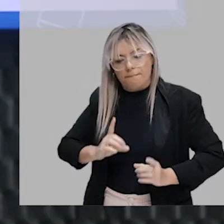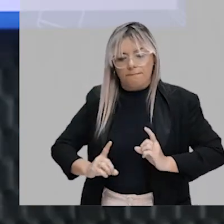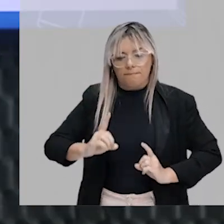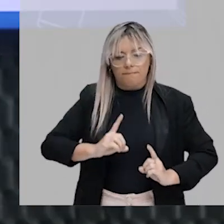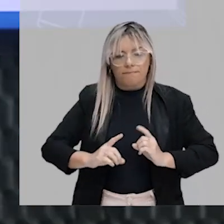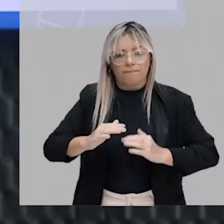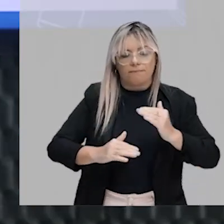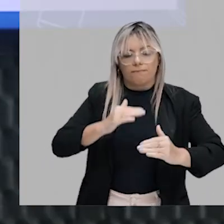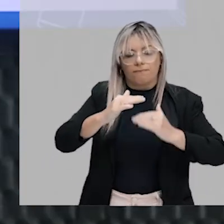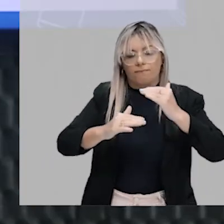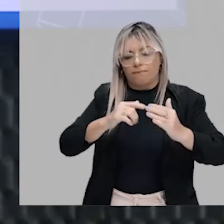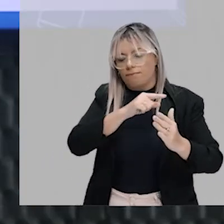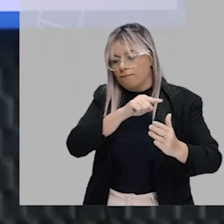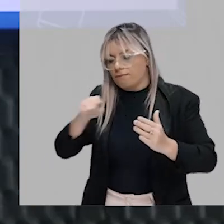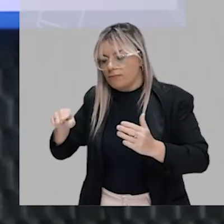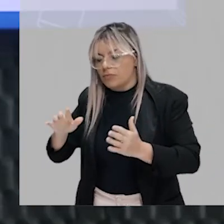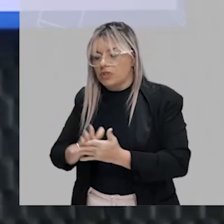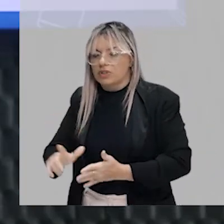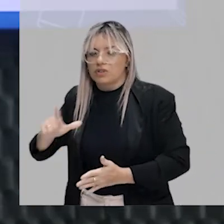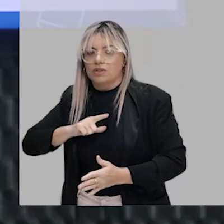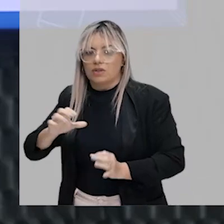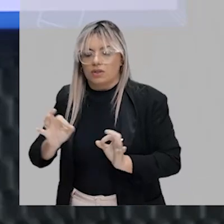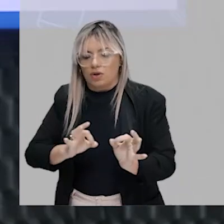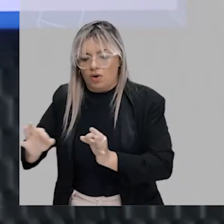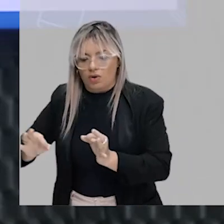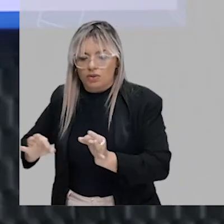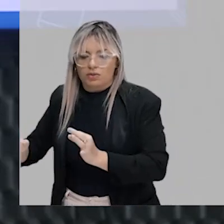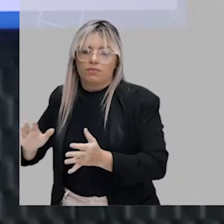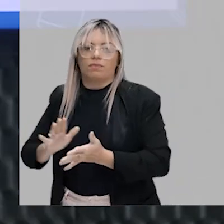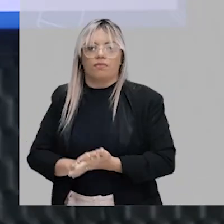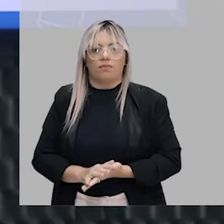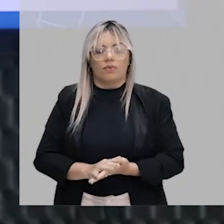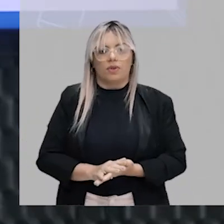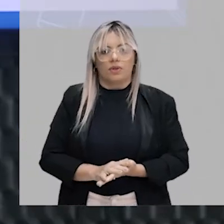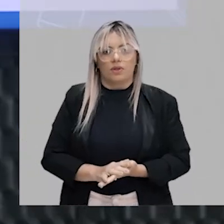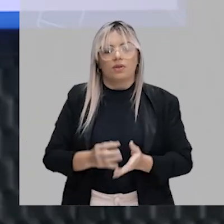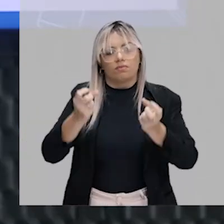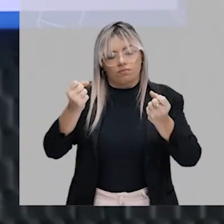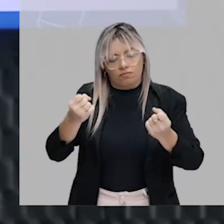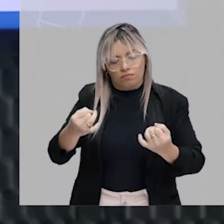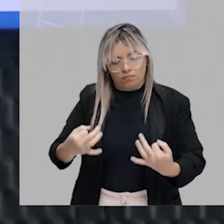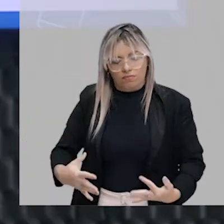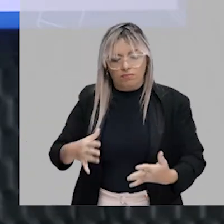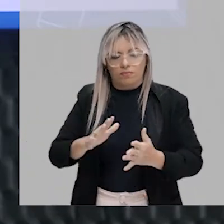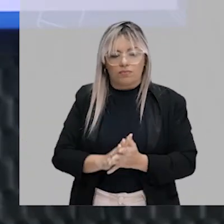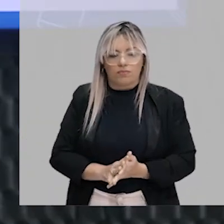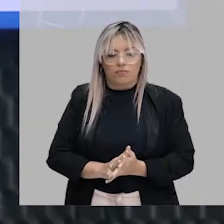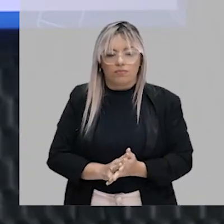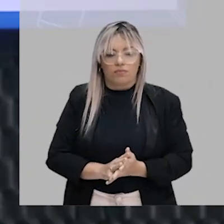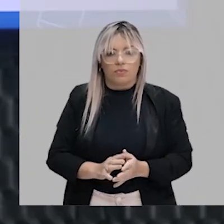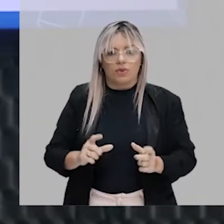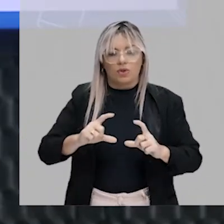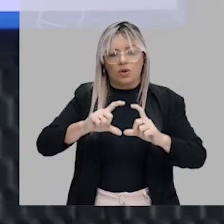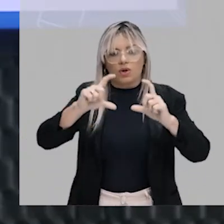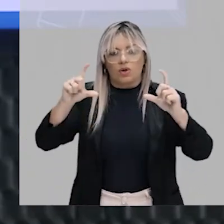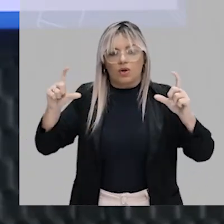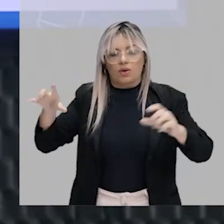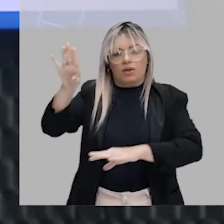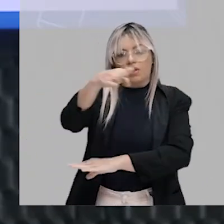Traduzindo, só existe progresso se existe ordem. É isso que diz o lema da nossa bandeira